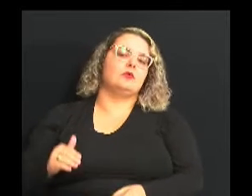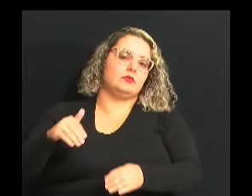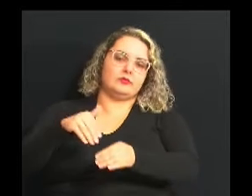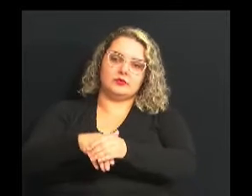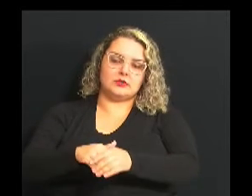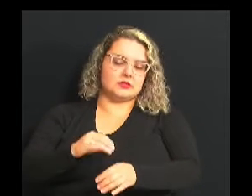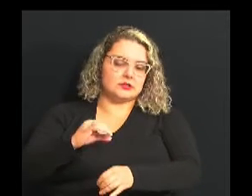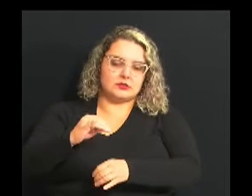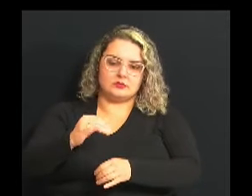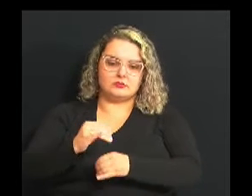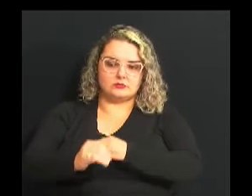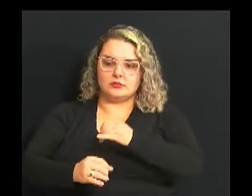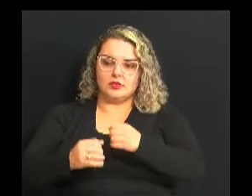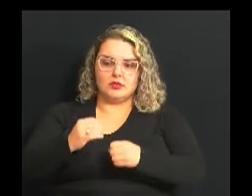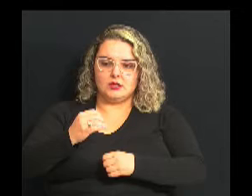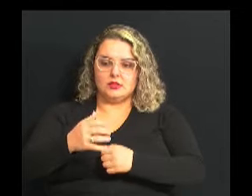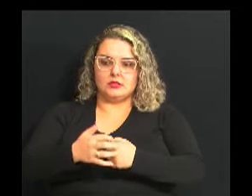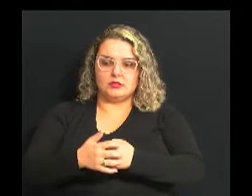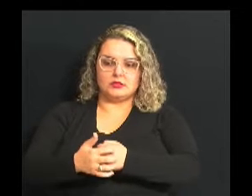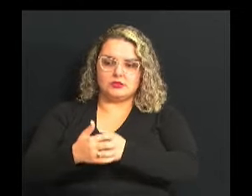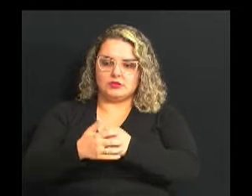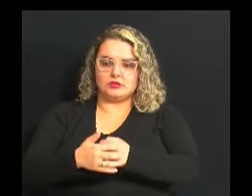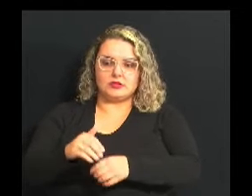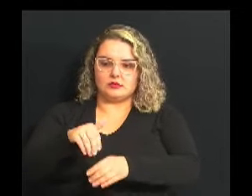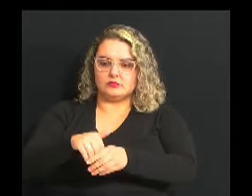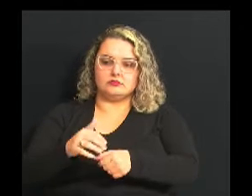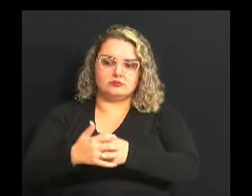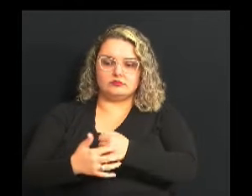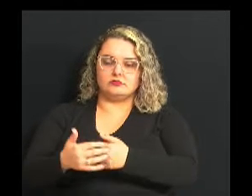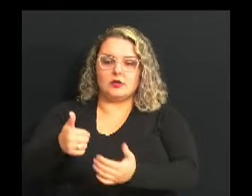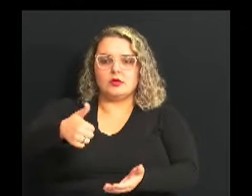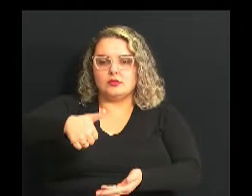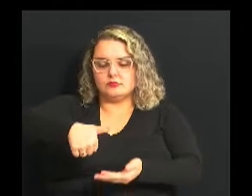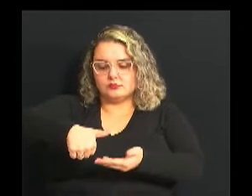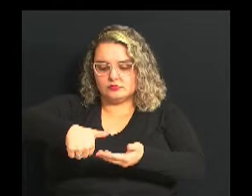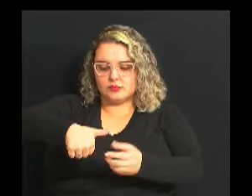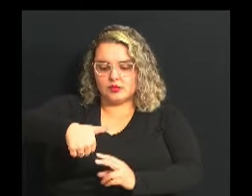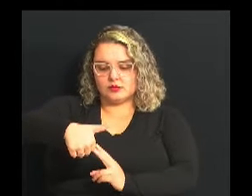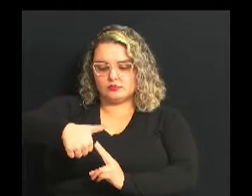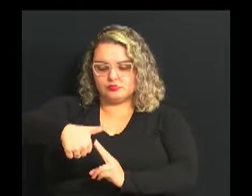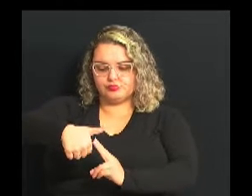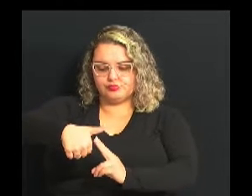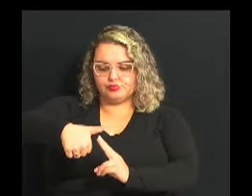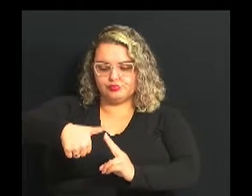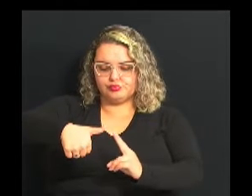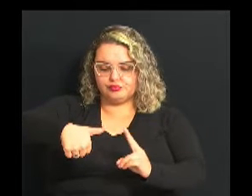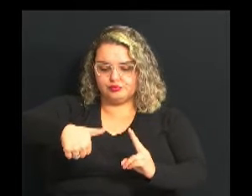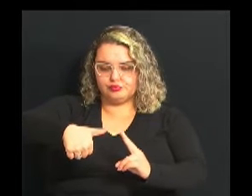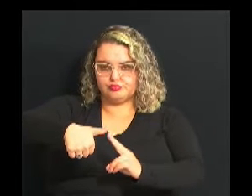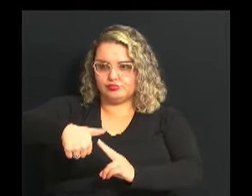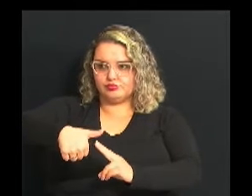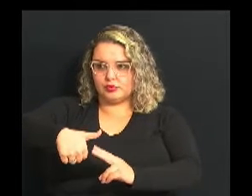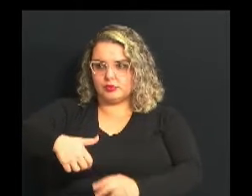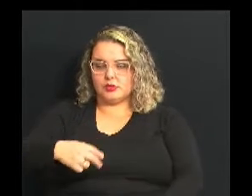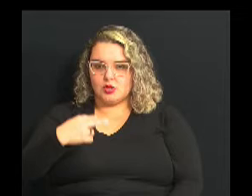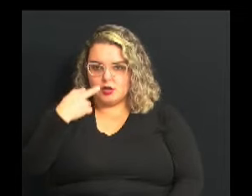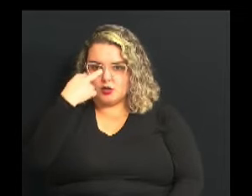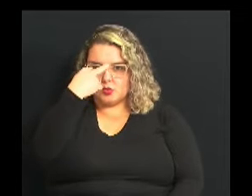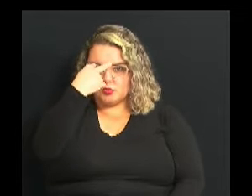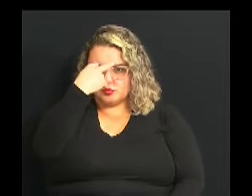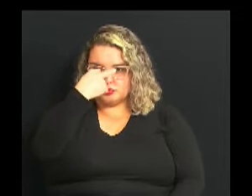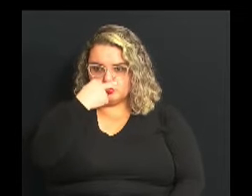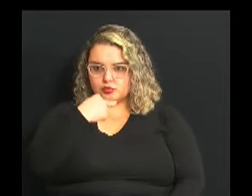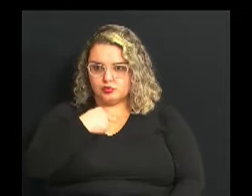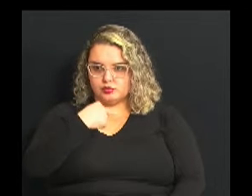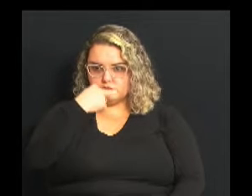né? De biometria, de reconhecimento de face, não está